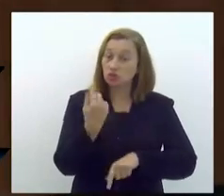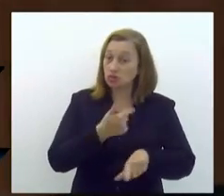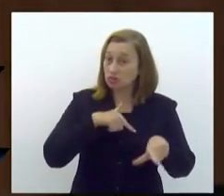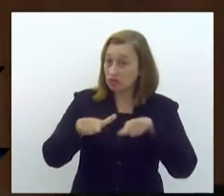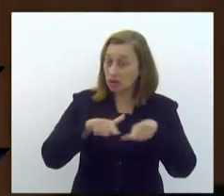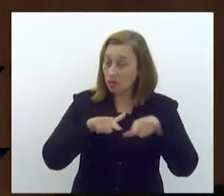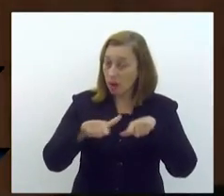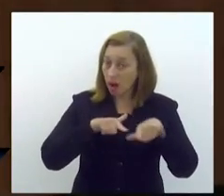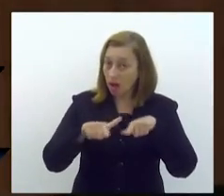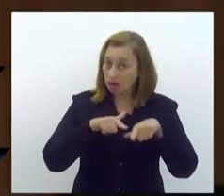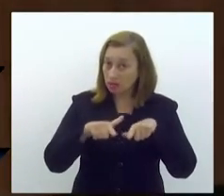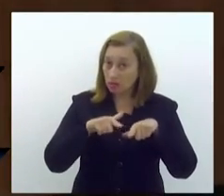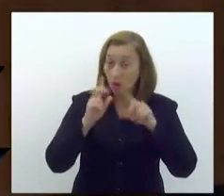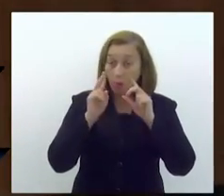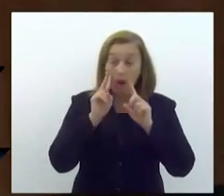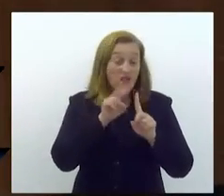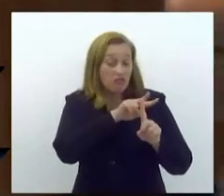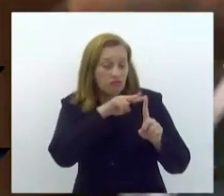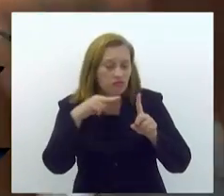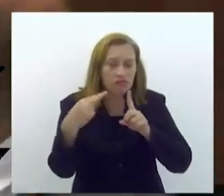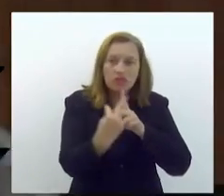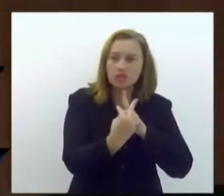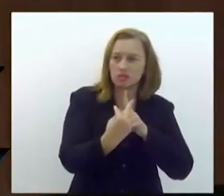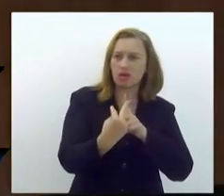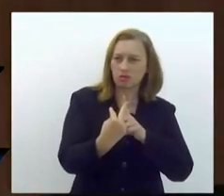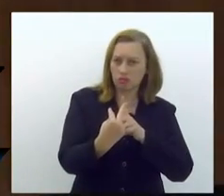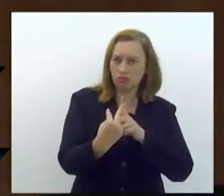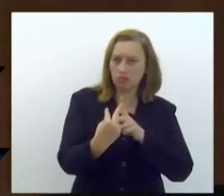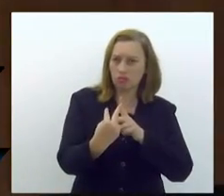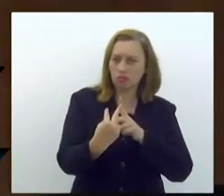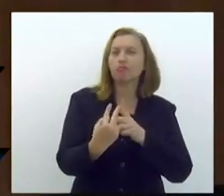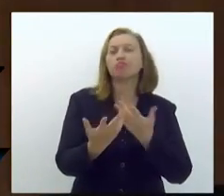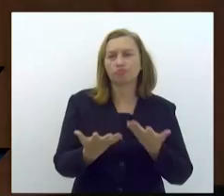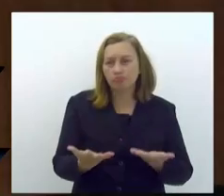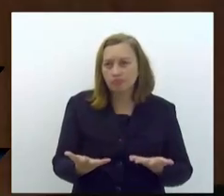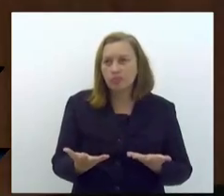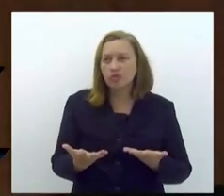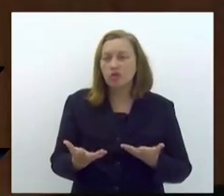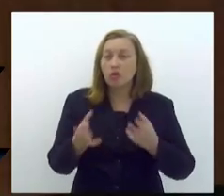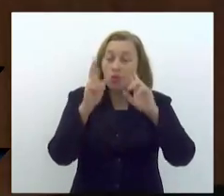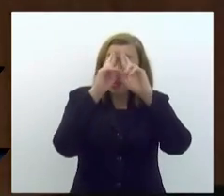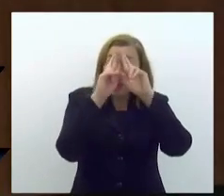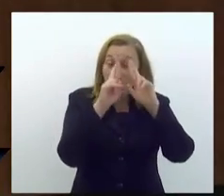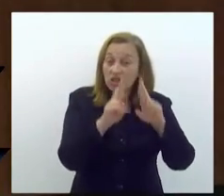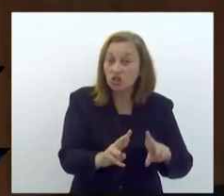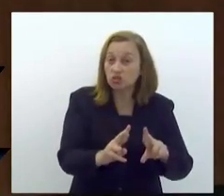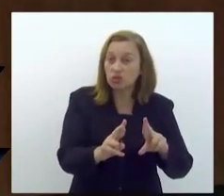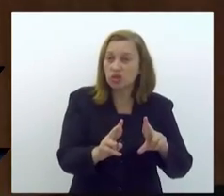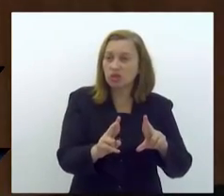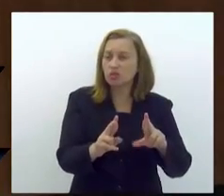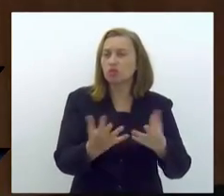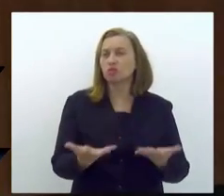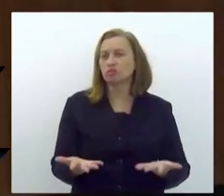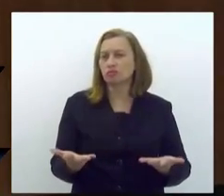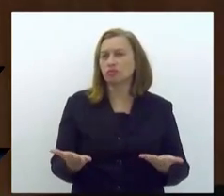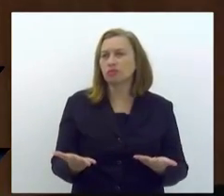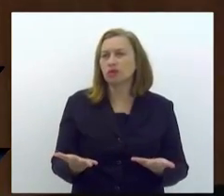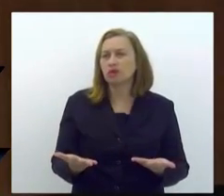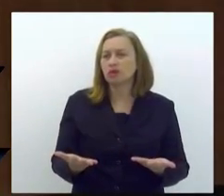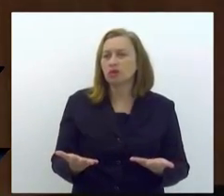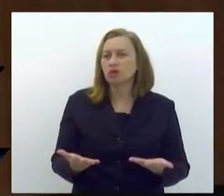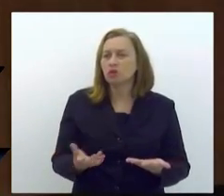tem tido a visão Ampla com respeito ao que